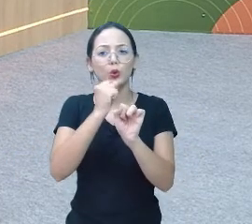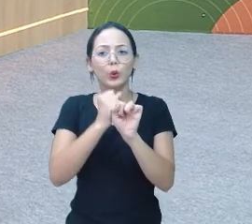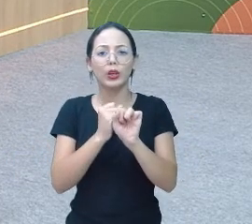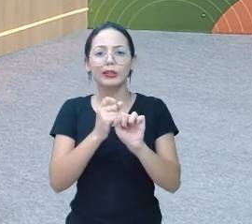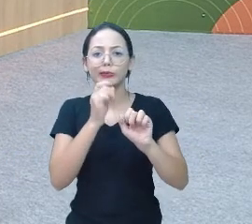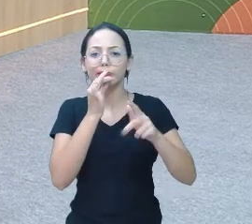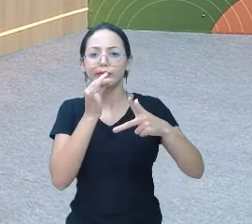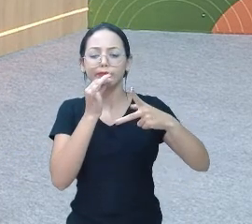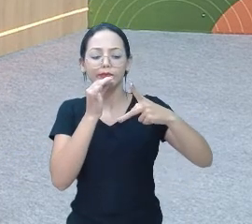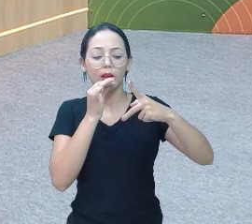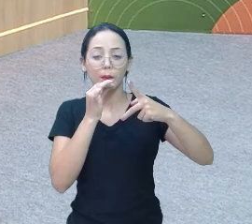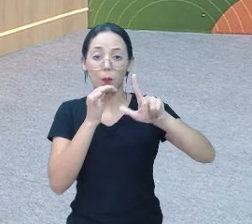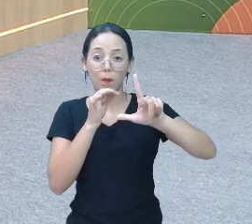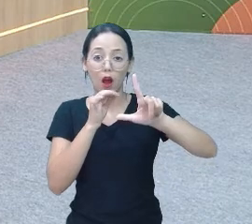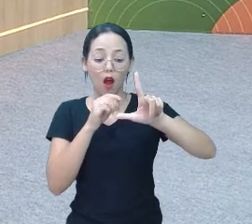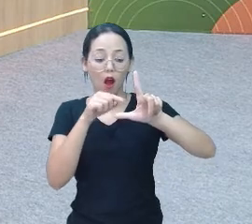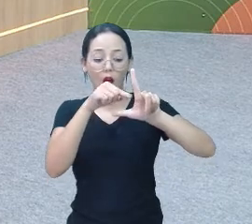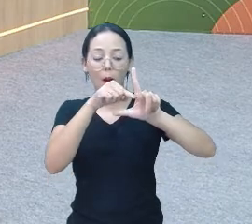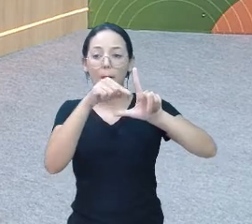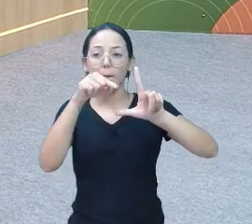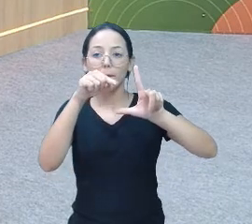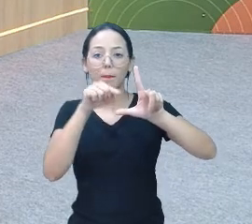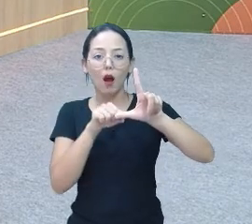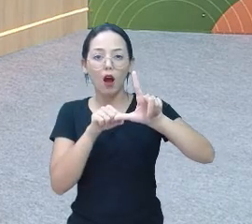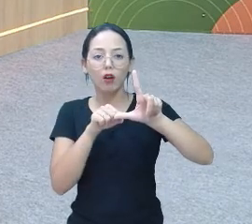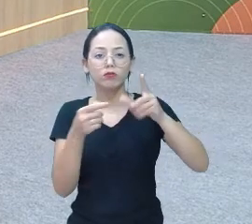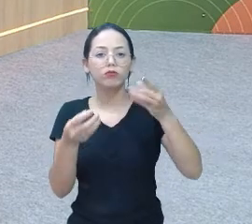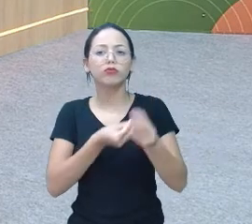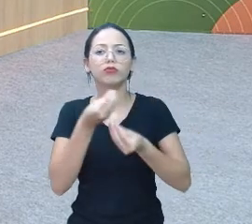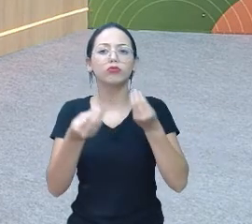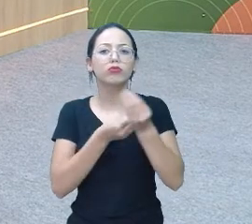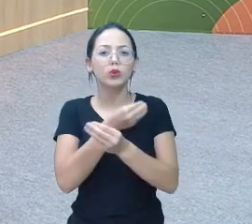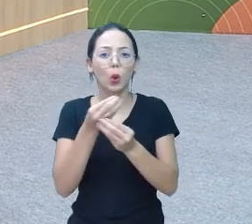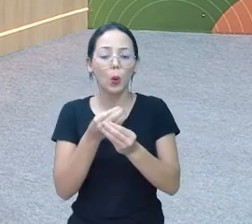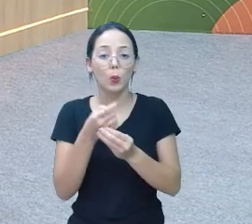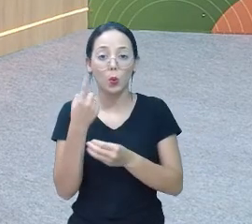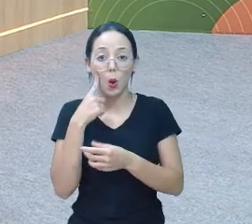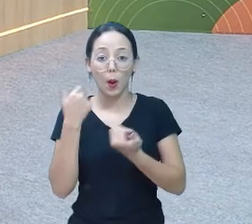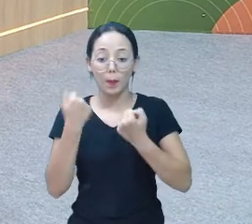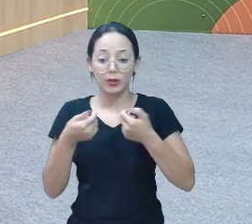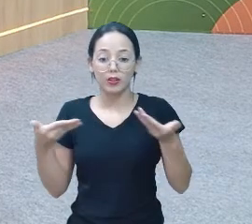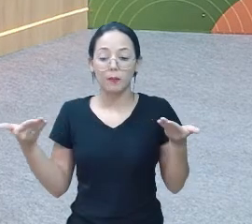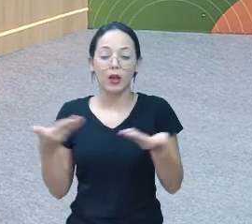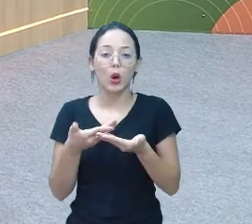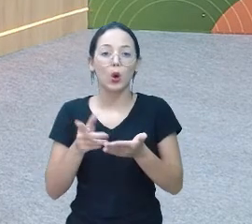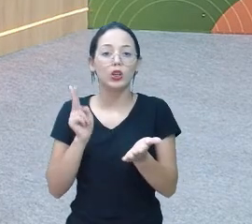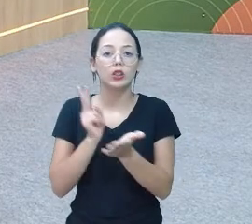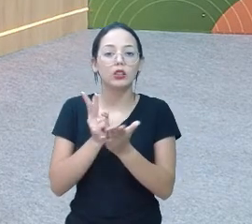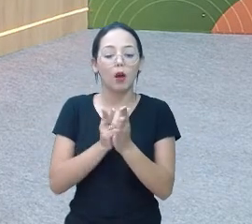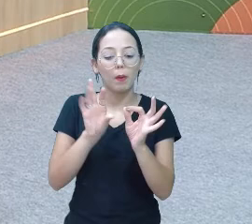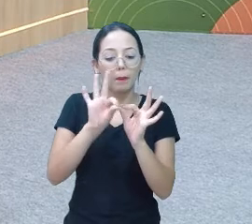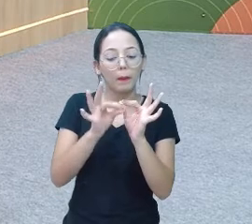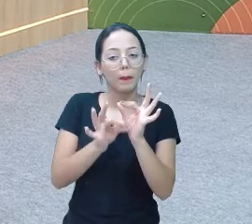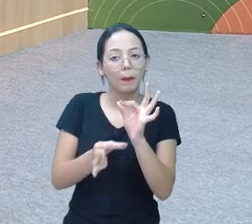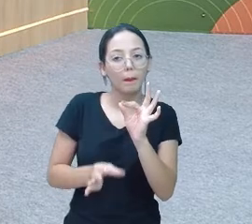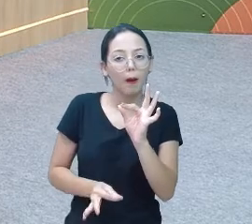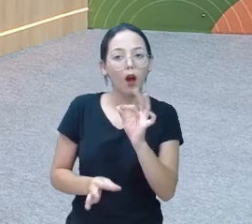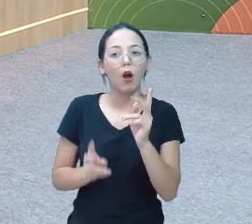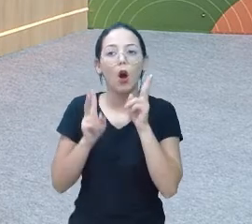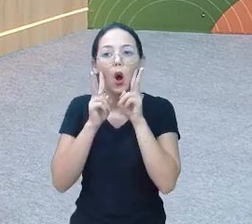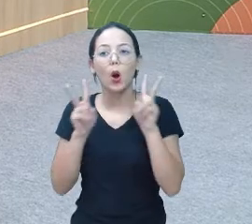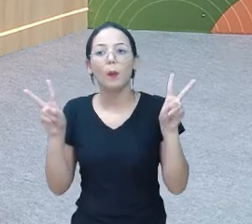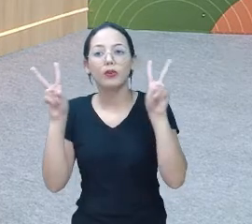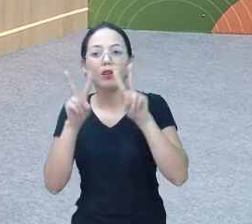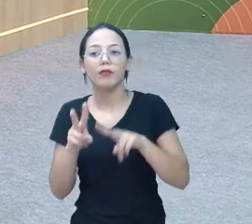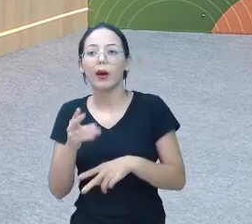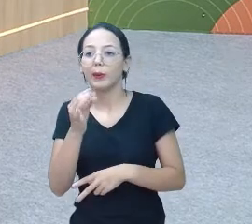reto, um ângulo de 90 graus? Perceba que a gente pode observar na geometria grega toda aquela descrição. A gente vai observar,